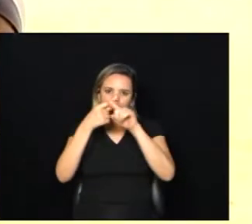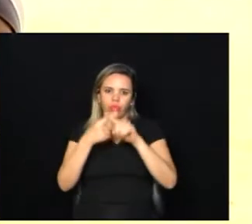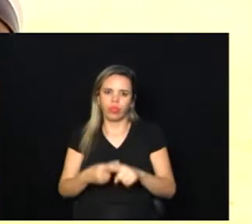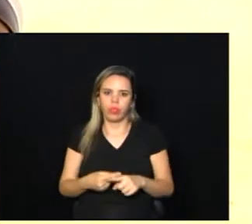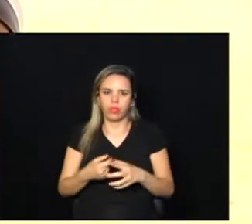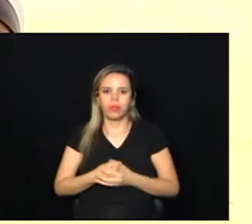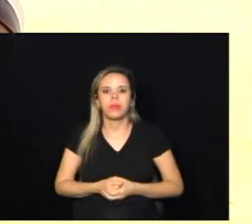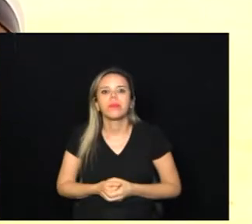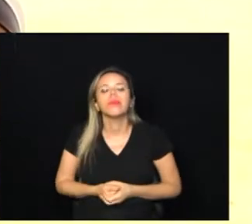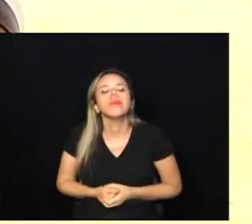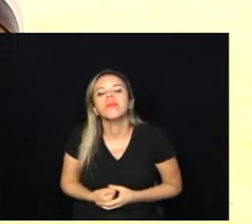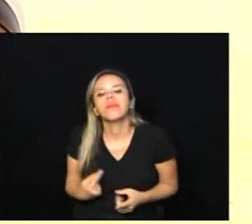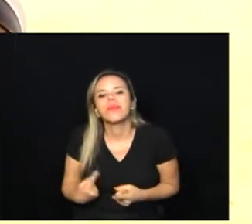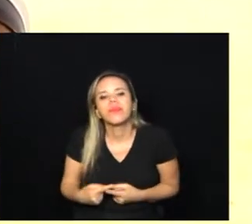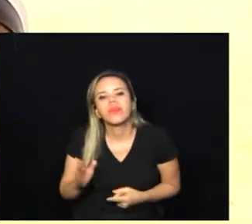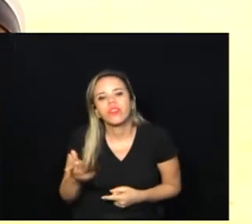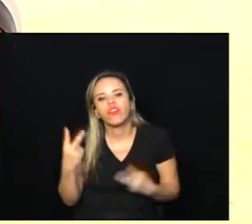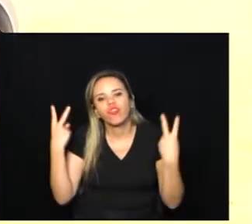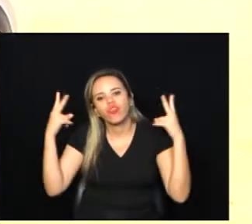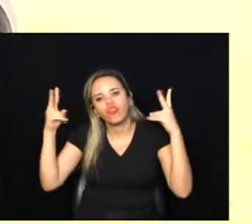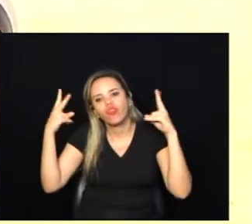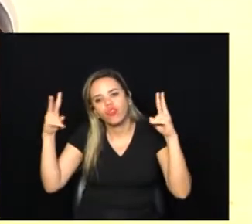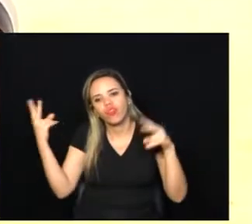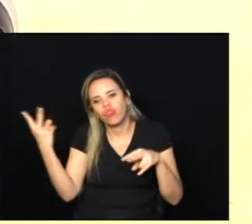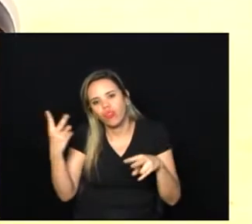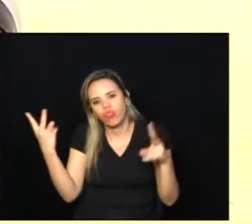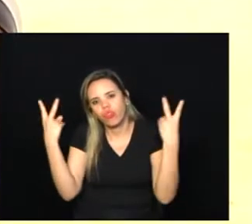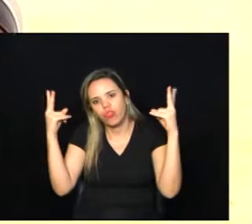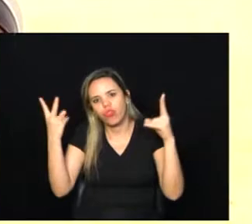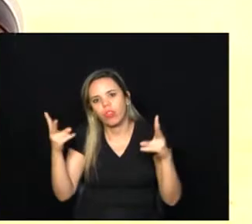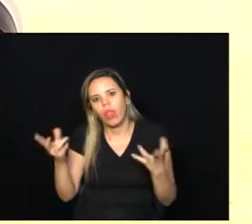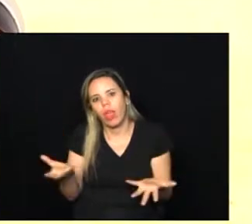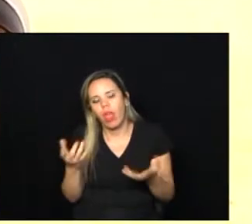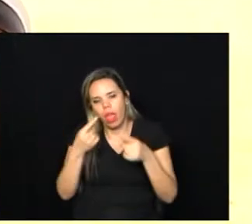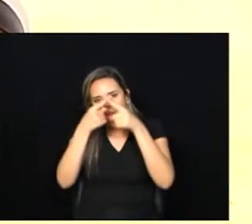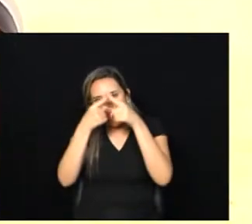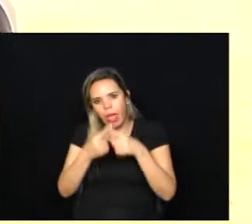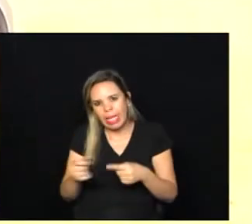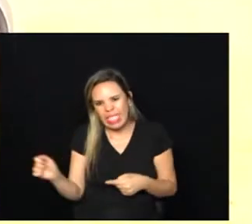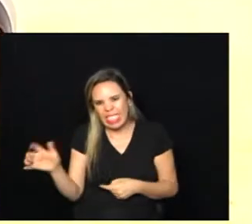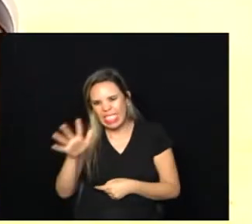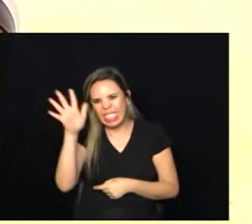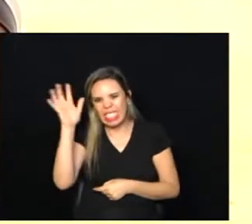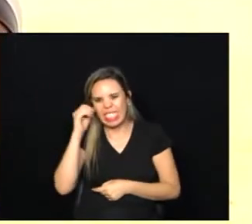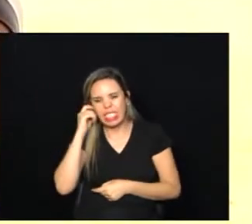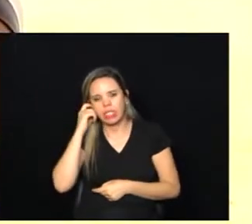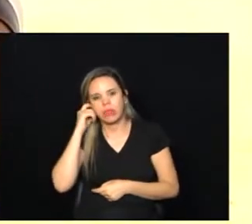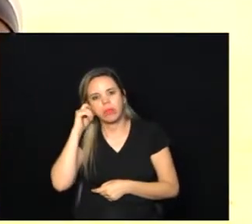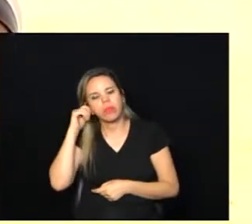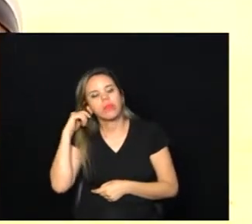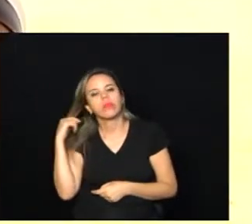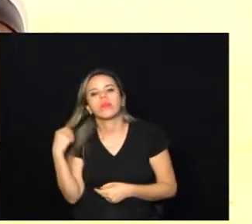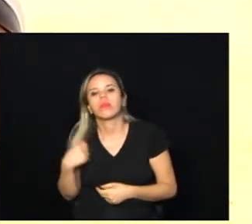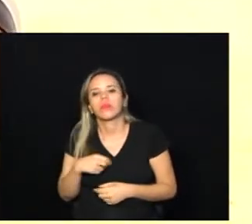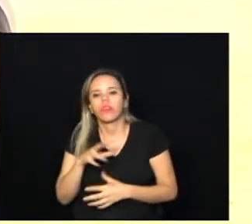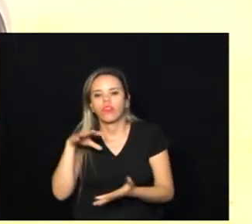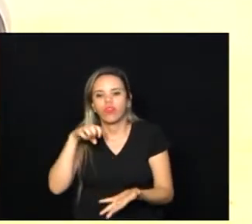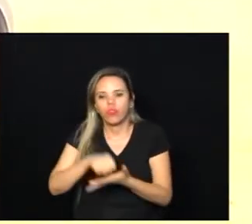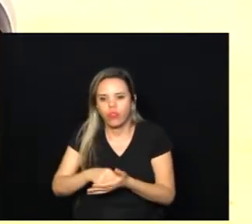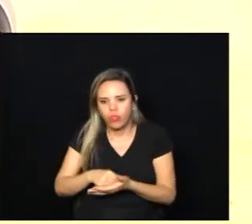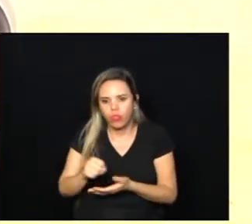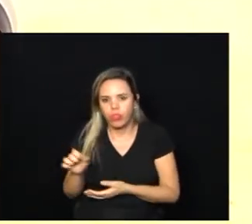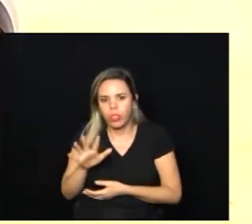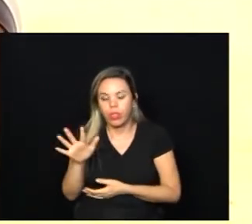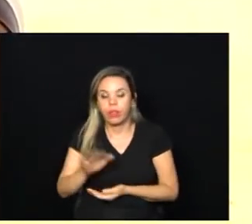aí, porque eles já são vitoriosos. Porque, queira ou não, é um campeonato caro, né? A taxa de inscrição é uma taxa